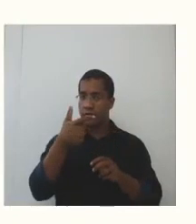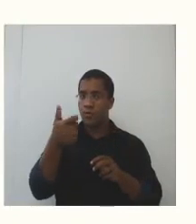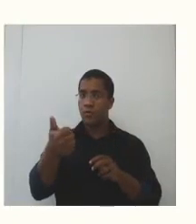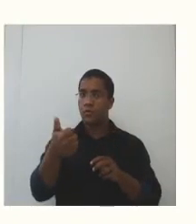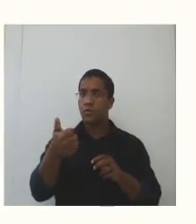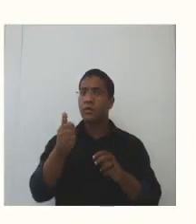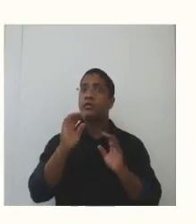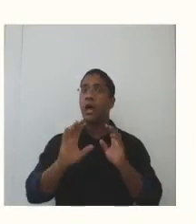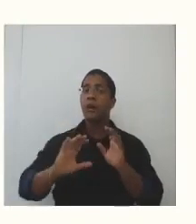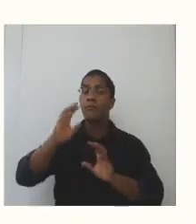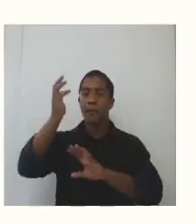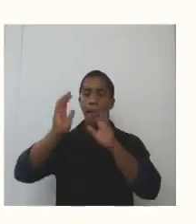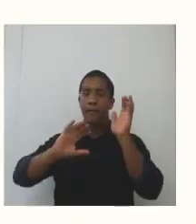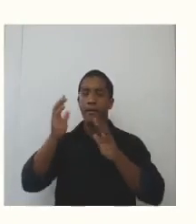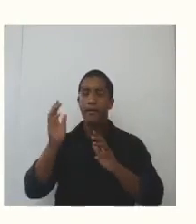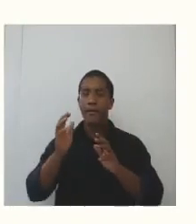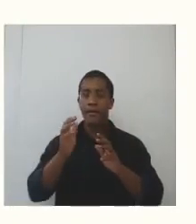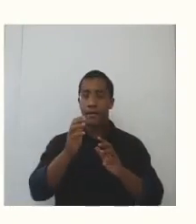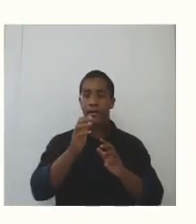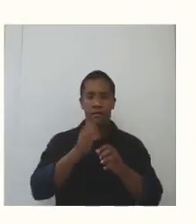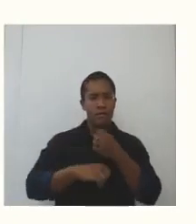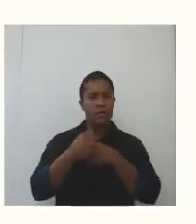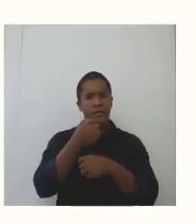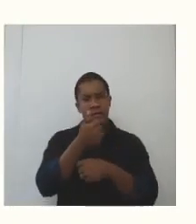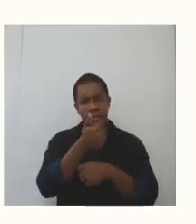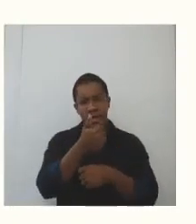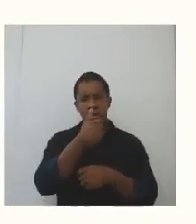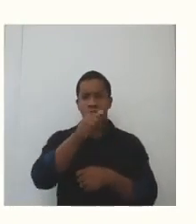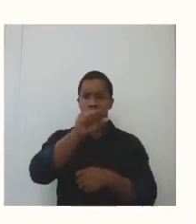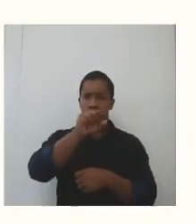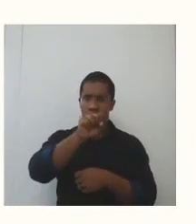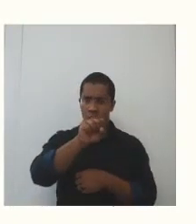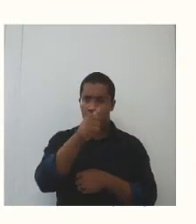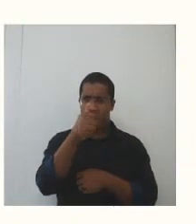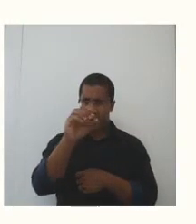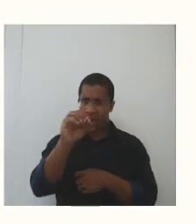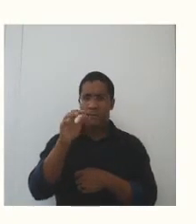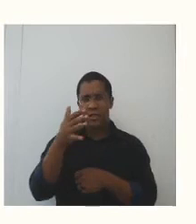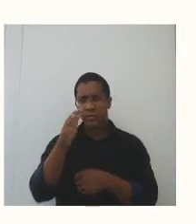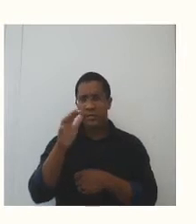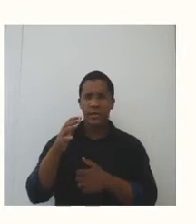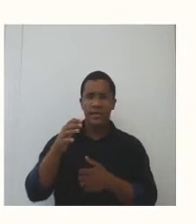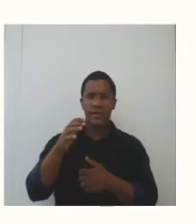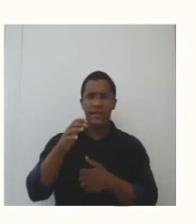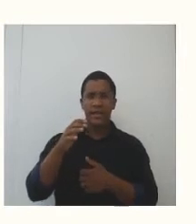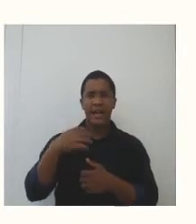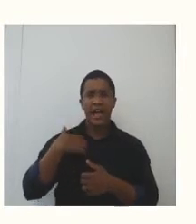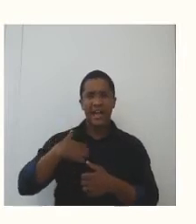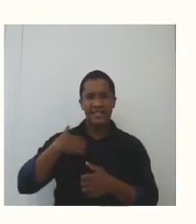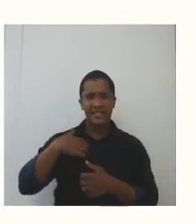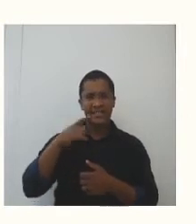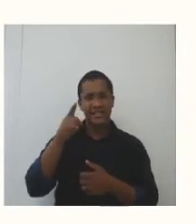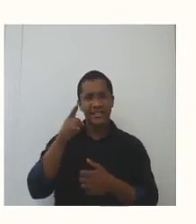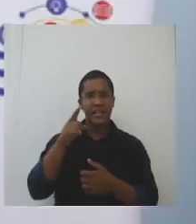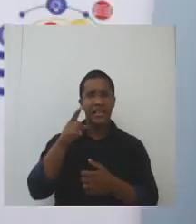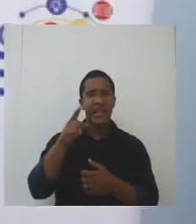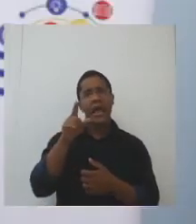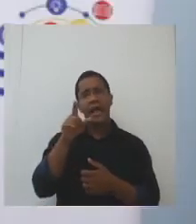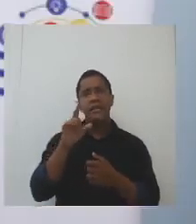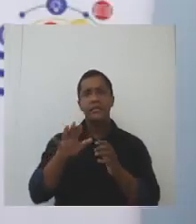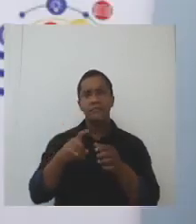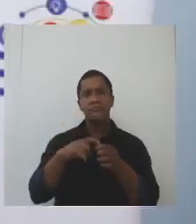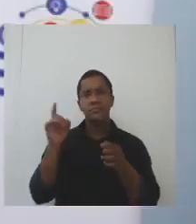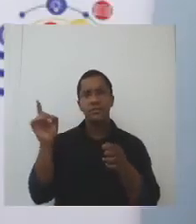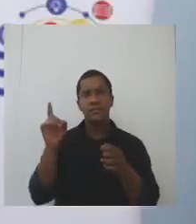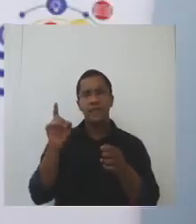acontecido? Em 1810, mais ou menos assim, a Argentina tinha se tornado independente. Então, se